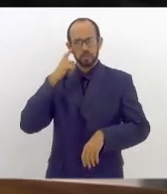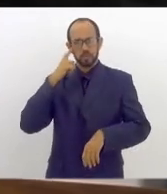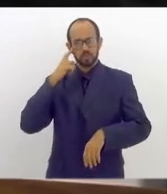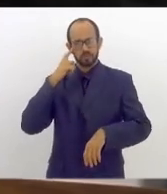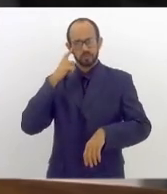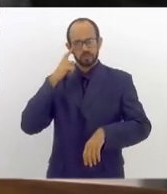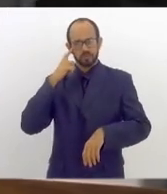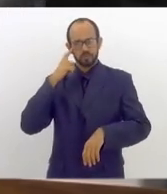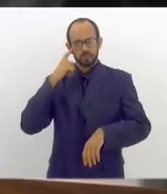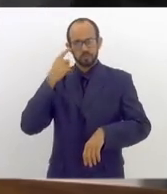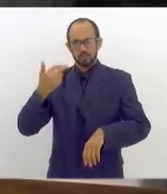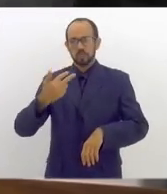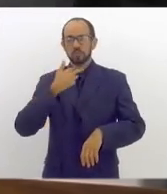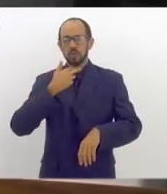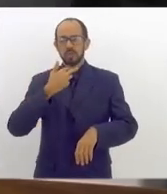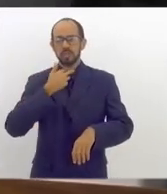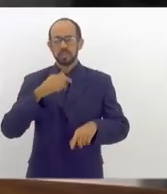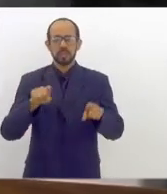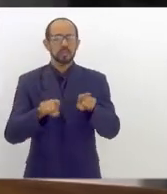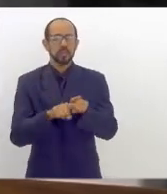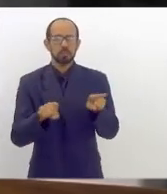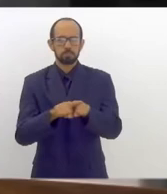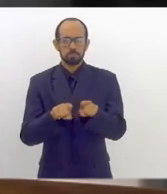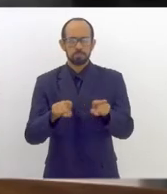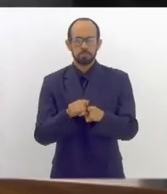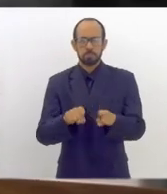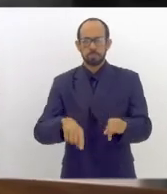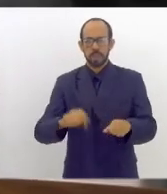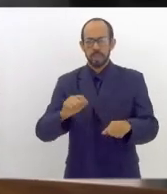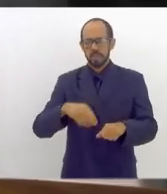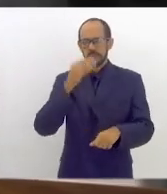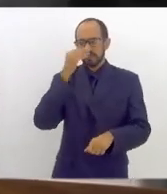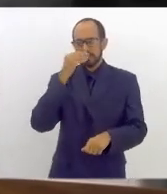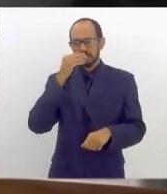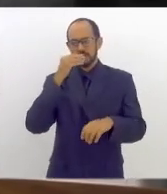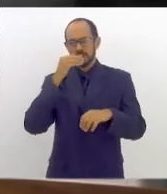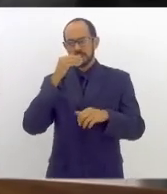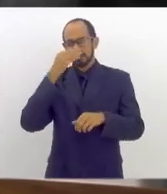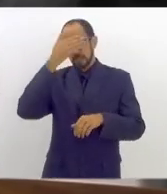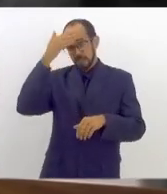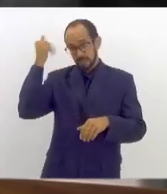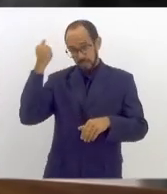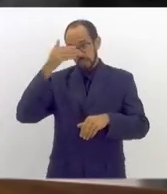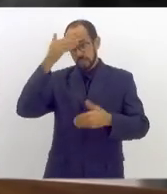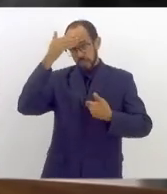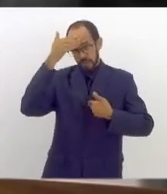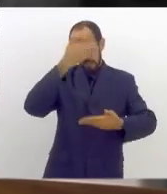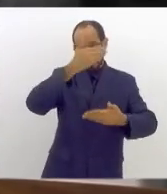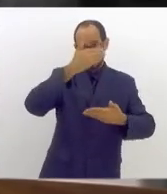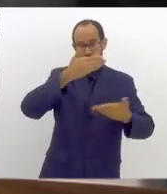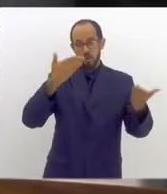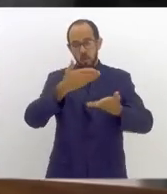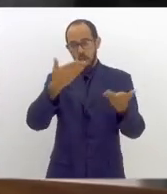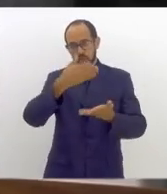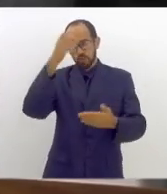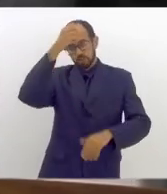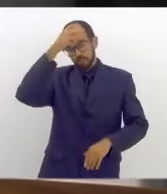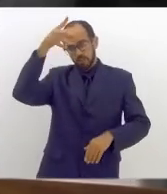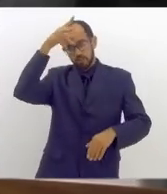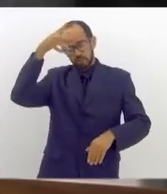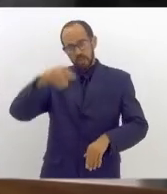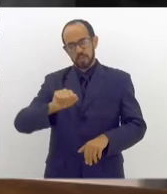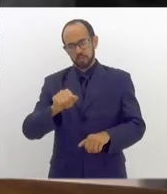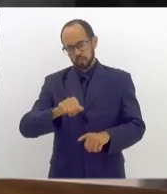poderia deixar de homenagear também de agradecer ao ilustre atualmente prefeito de Belford Roxo